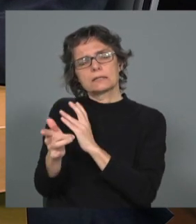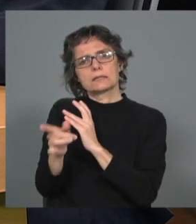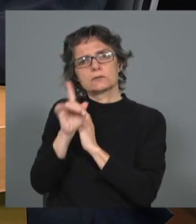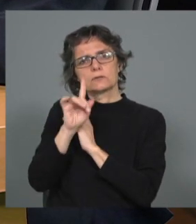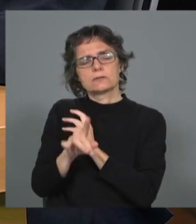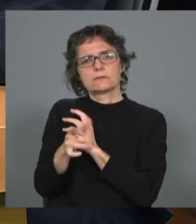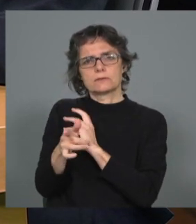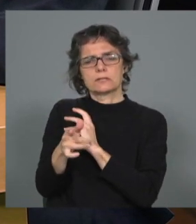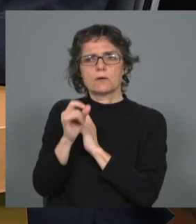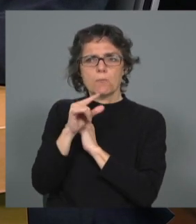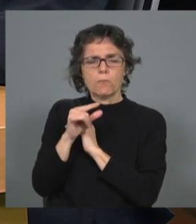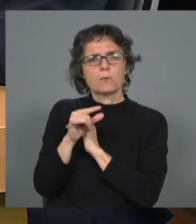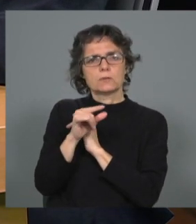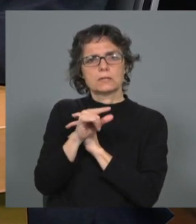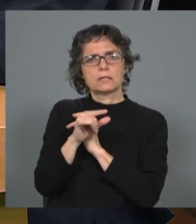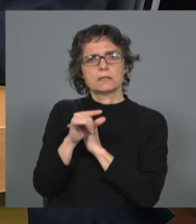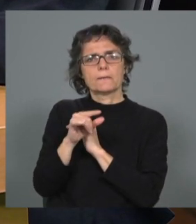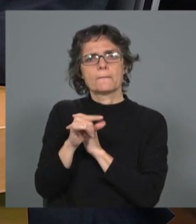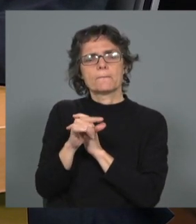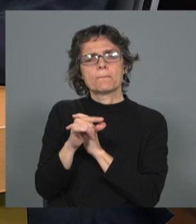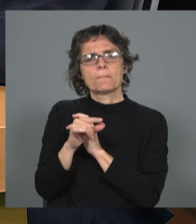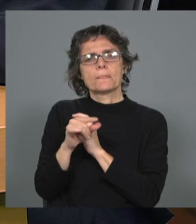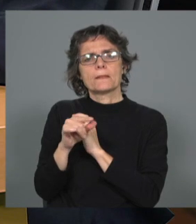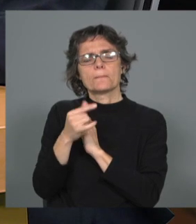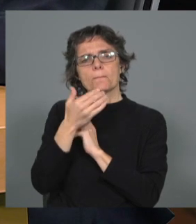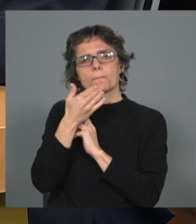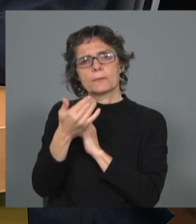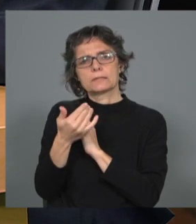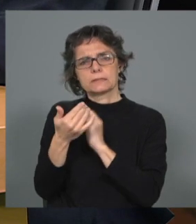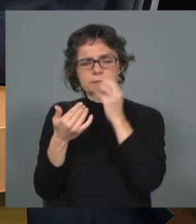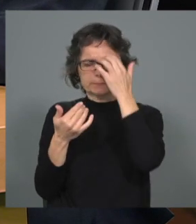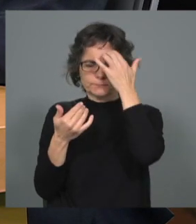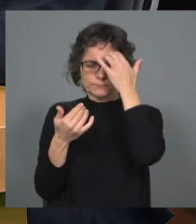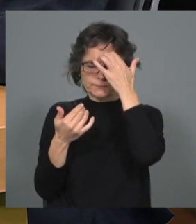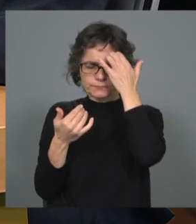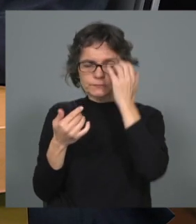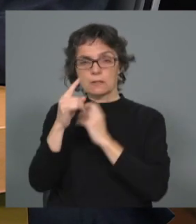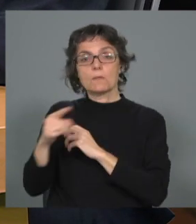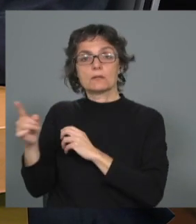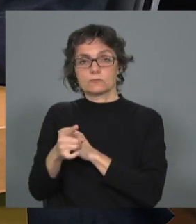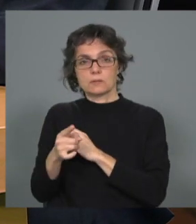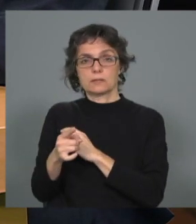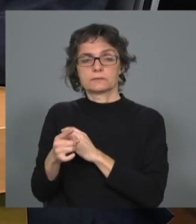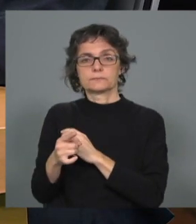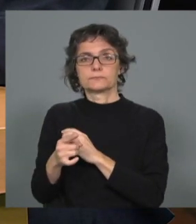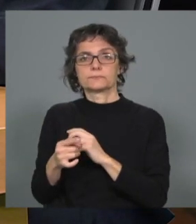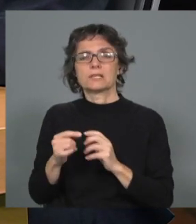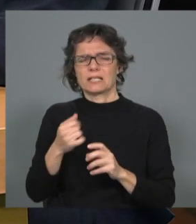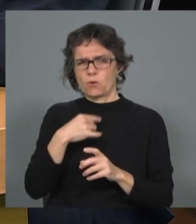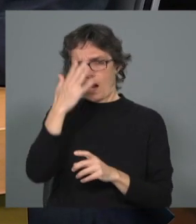serem os pedidos de nulidade. E julgo eu que em 3 casos, 3 casais que nos